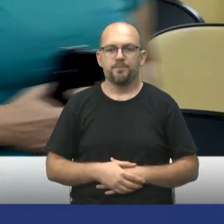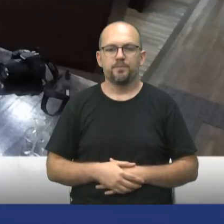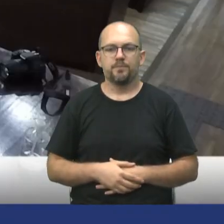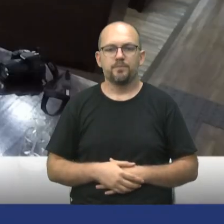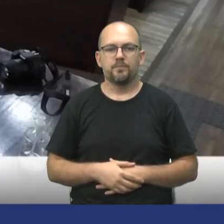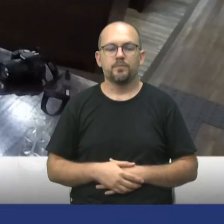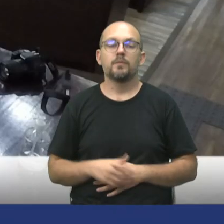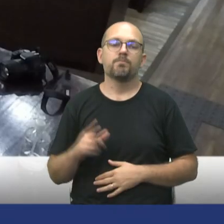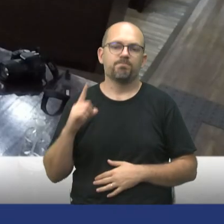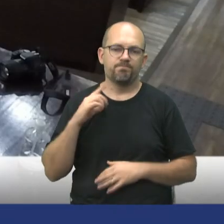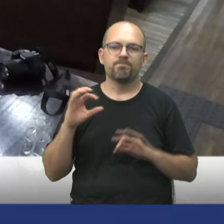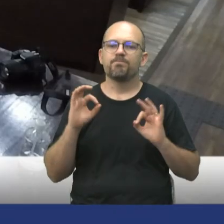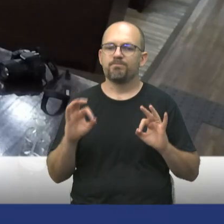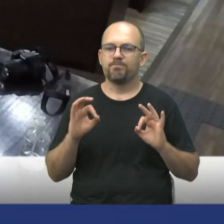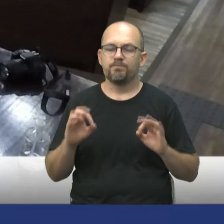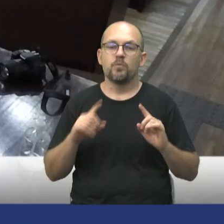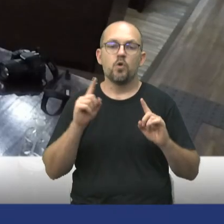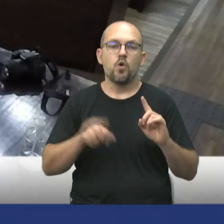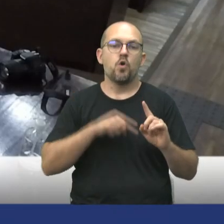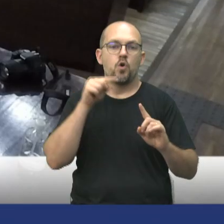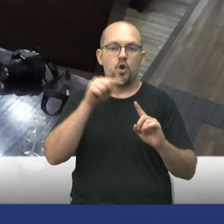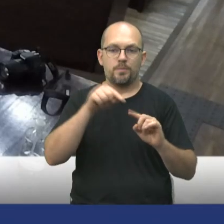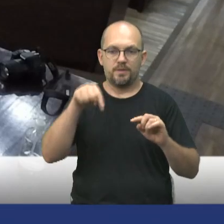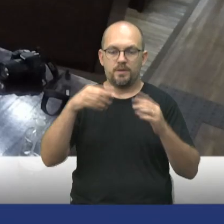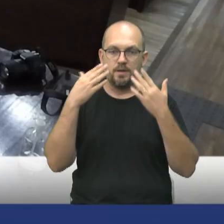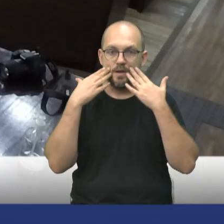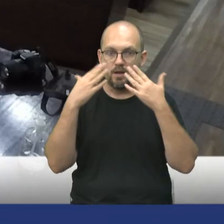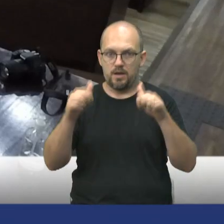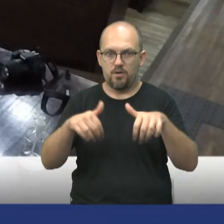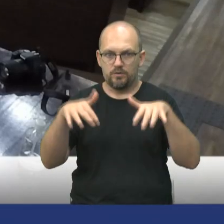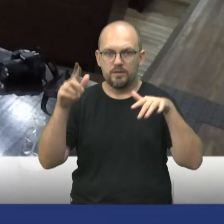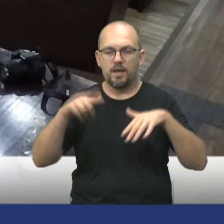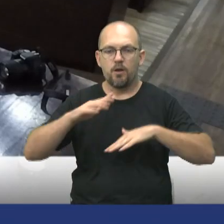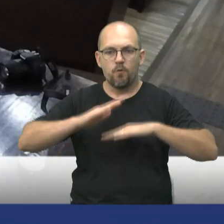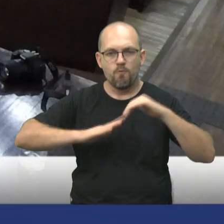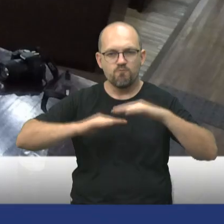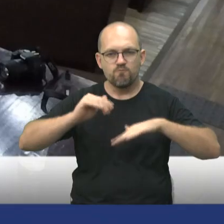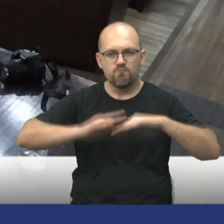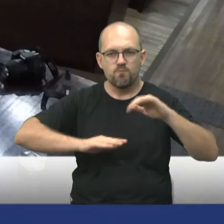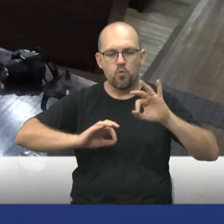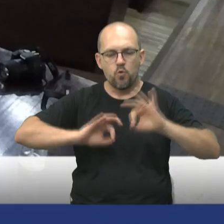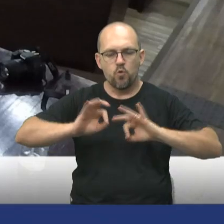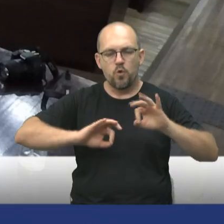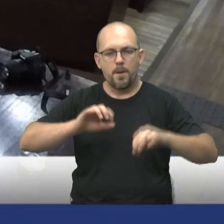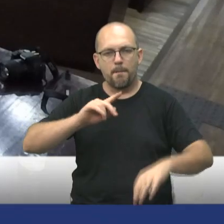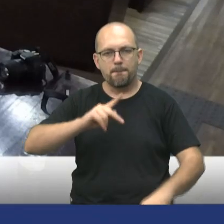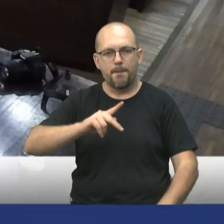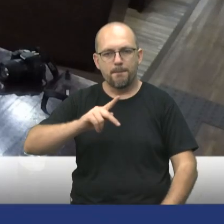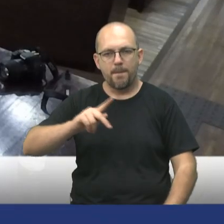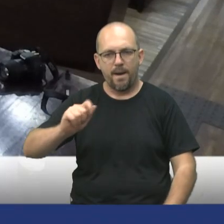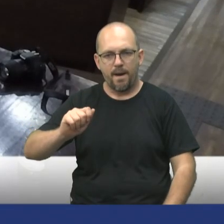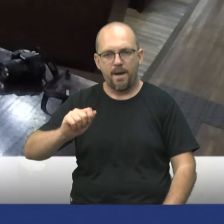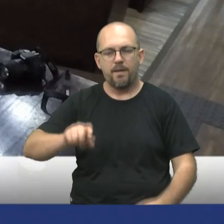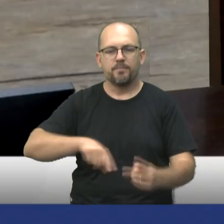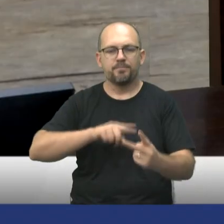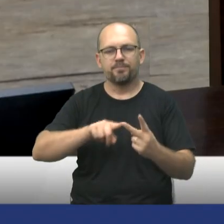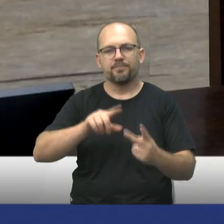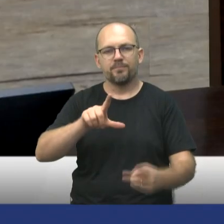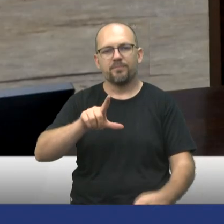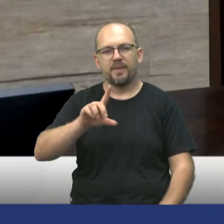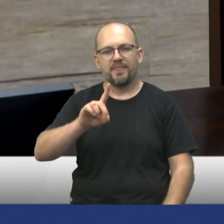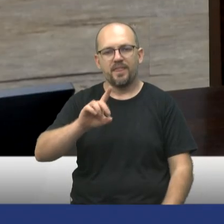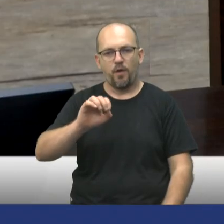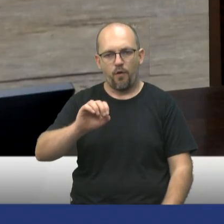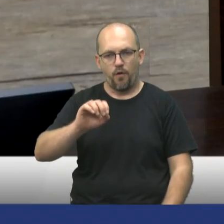certeza, né? A finalidade dessa audiência, a construção do PPA e da LDO é justamente para isso, né? Colocar